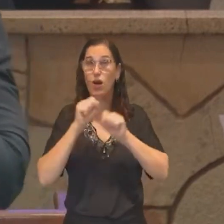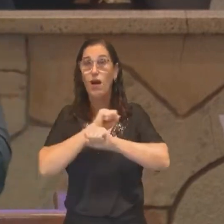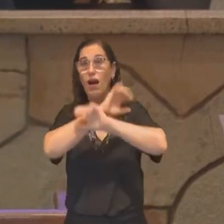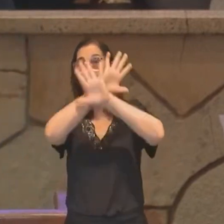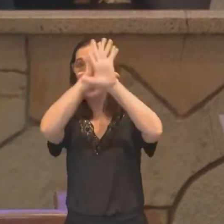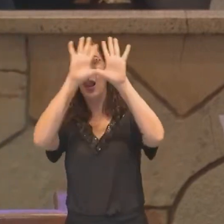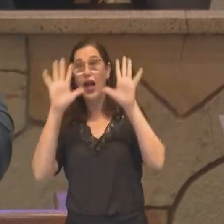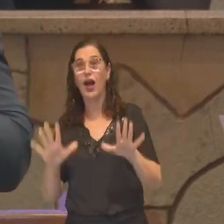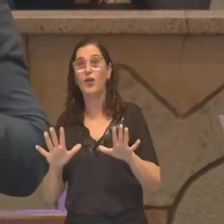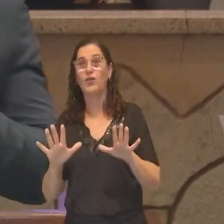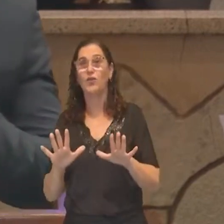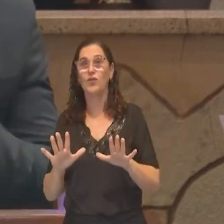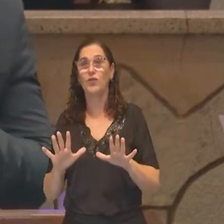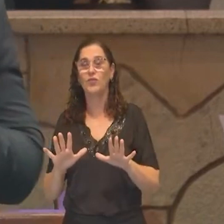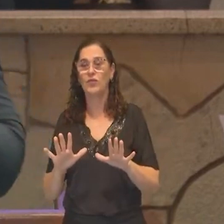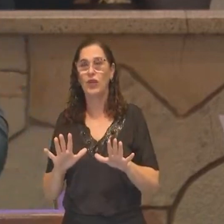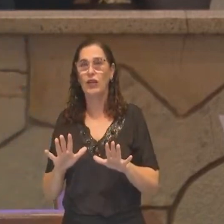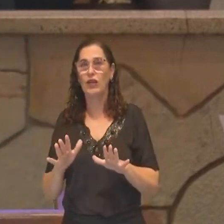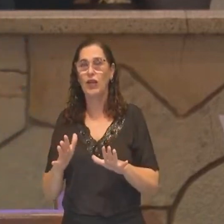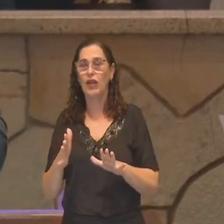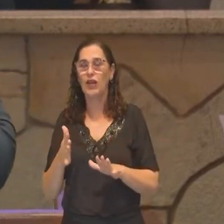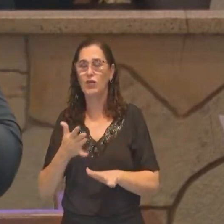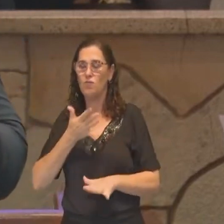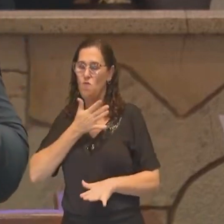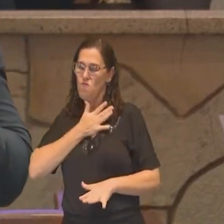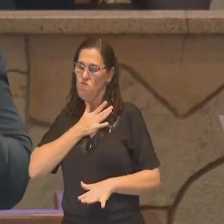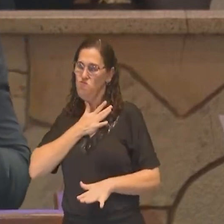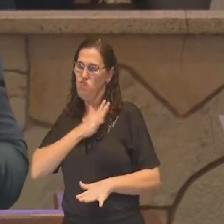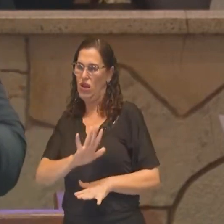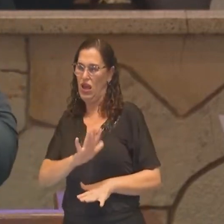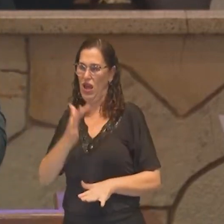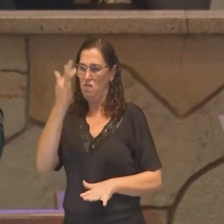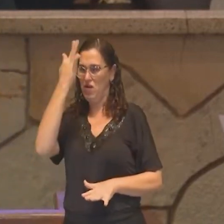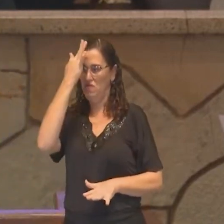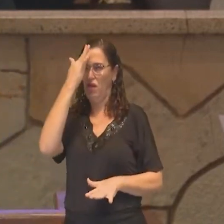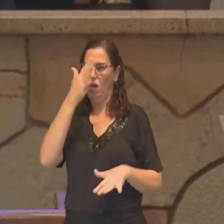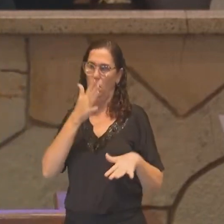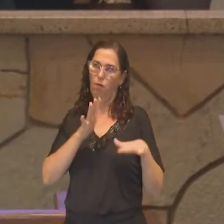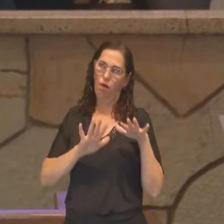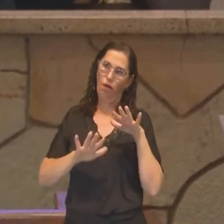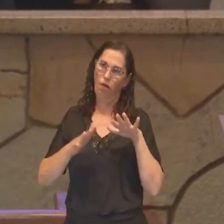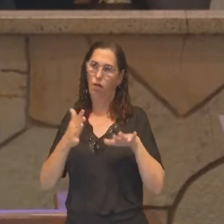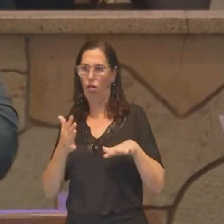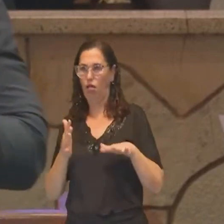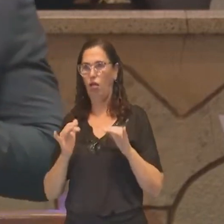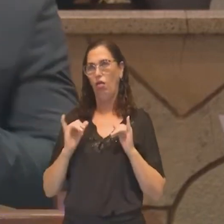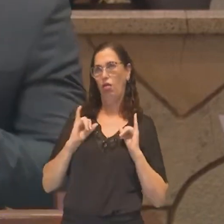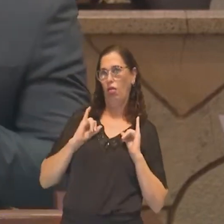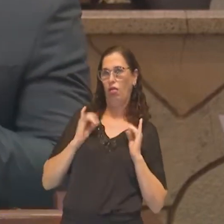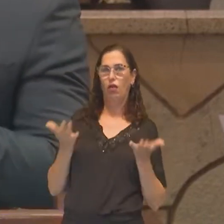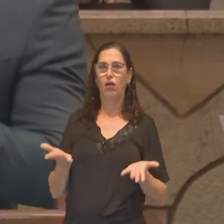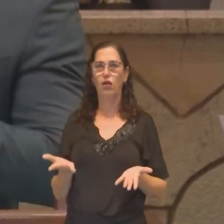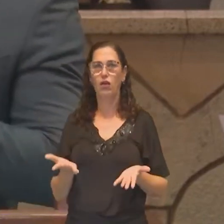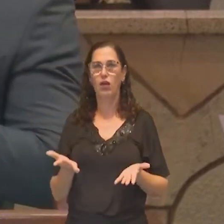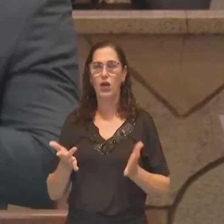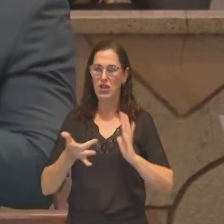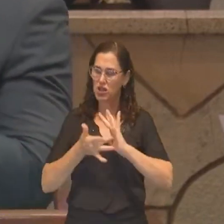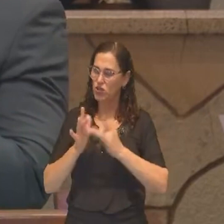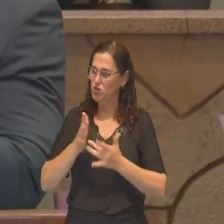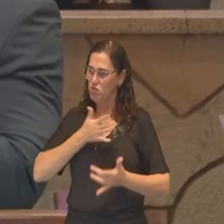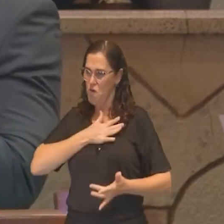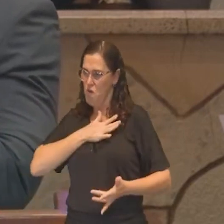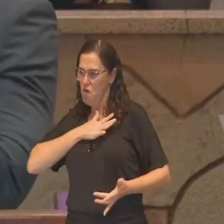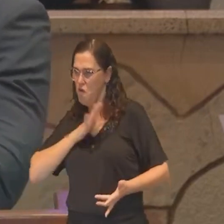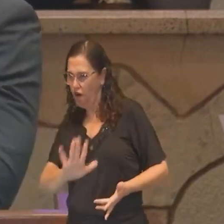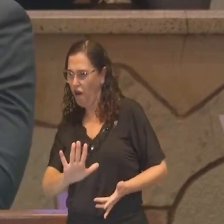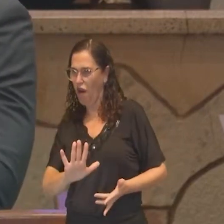que ele rejeita uma fé morna, ele rejeita uma fé